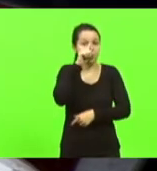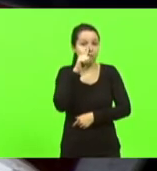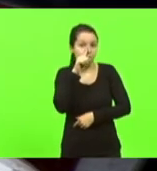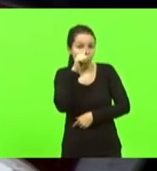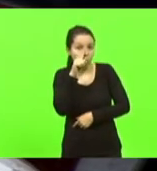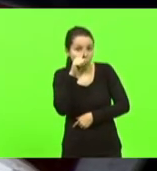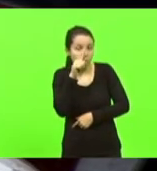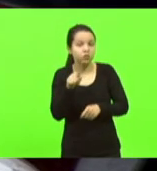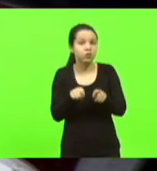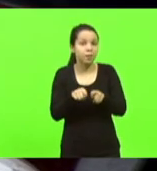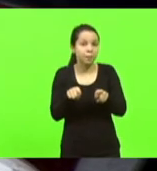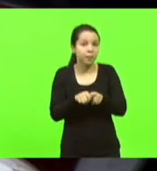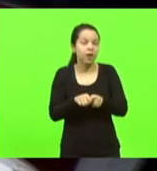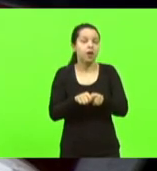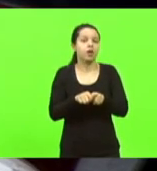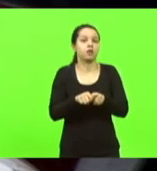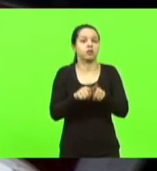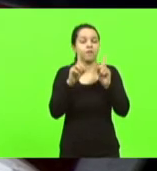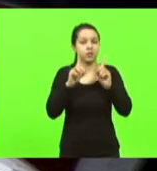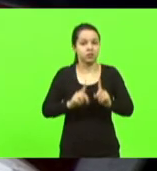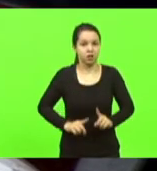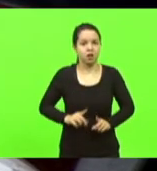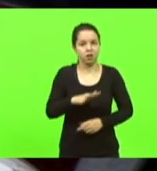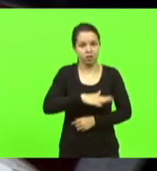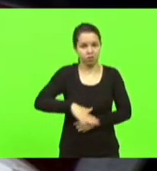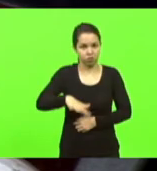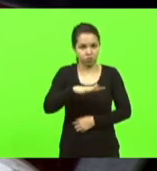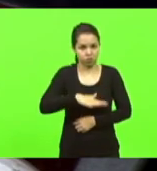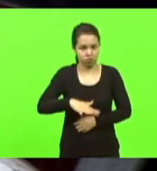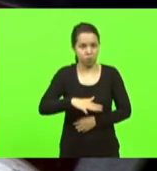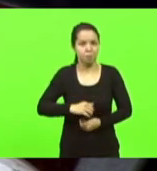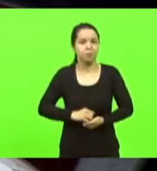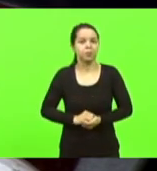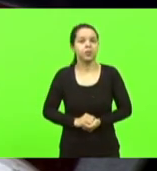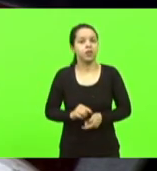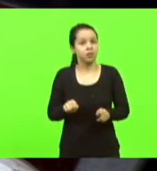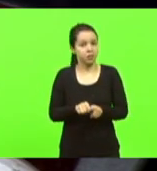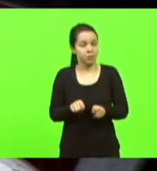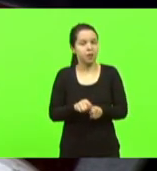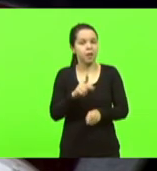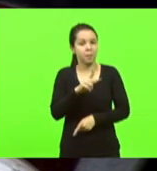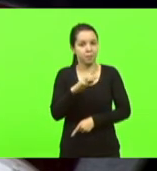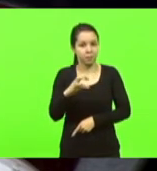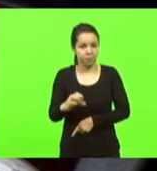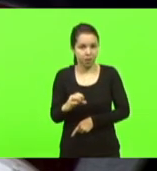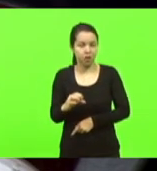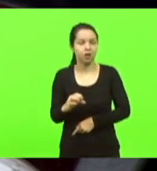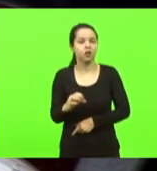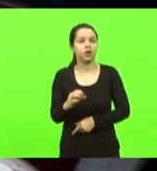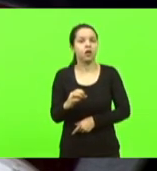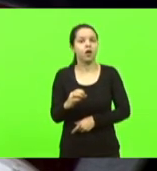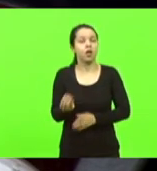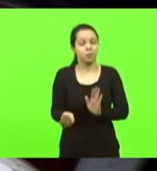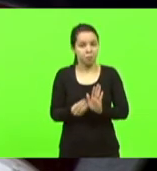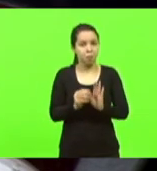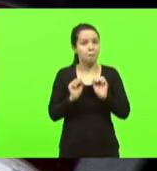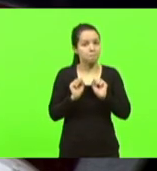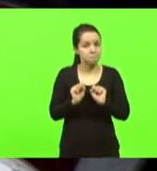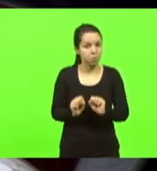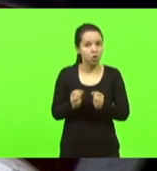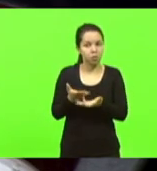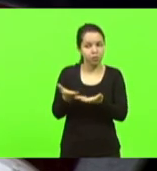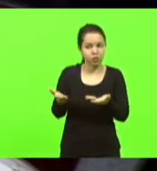físicos esta PEC ela ainda torna a pedido dos Funcionários Públicos a garantia